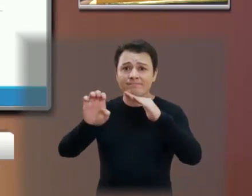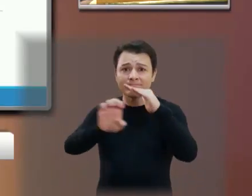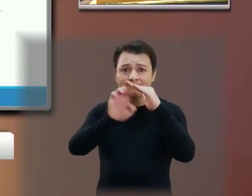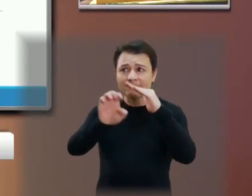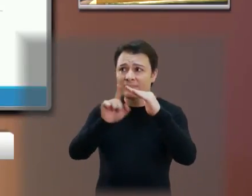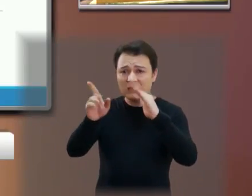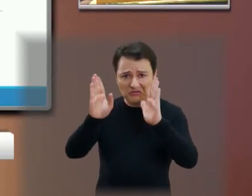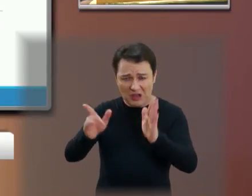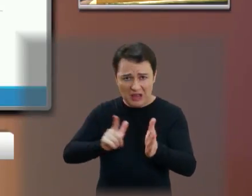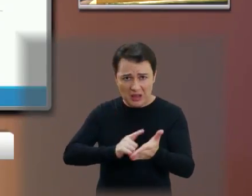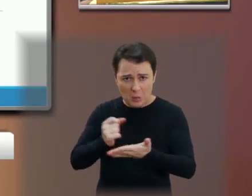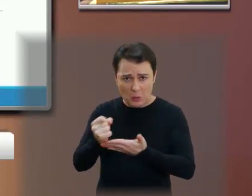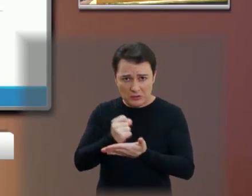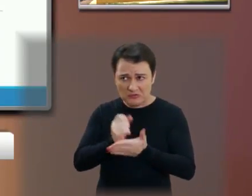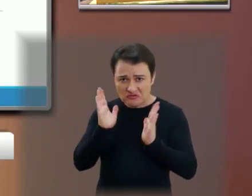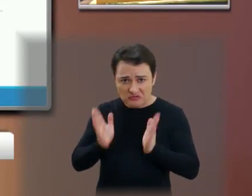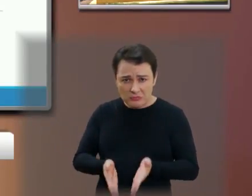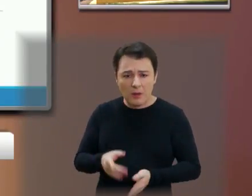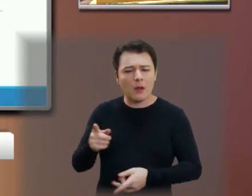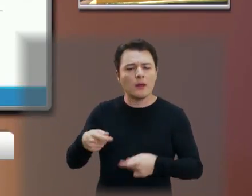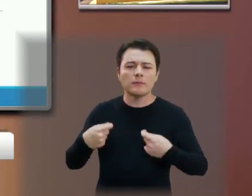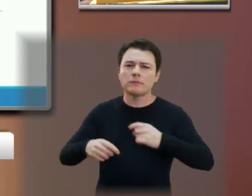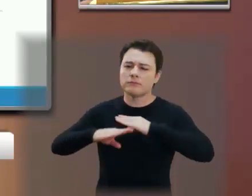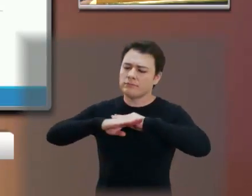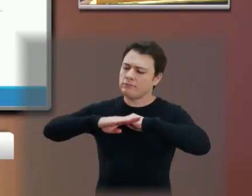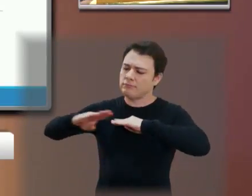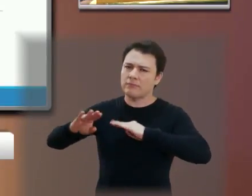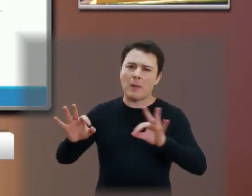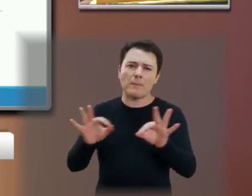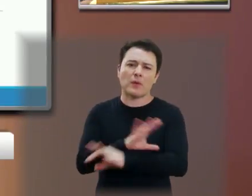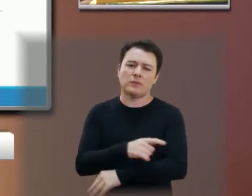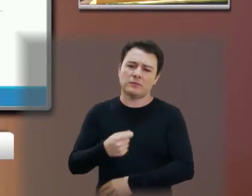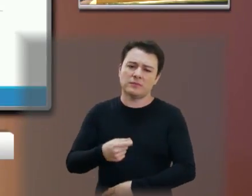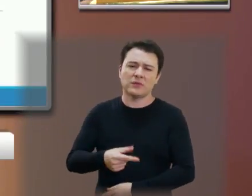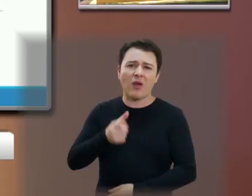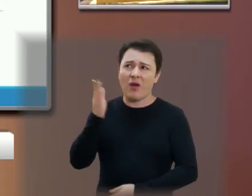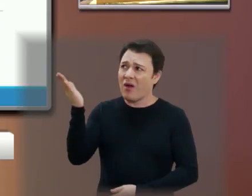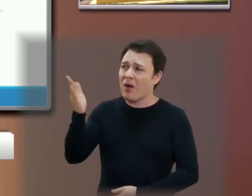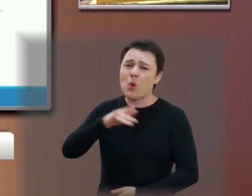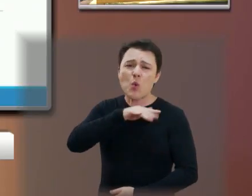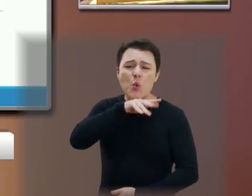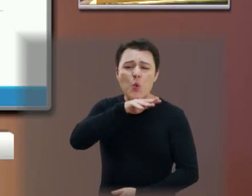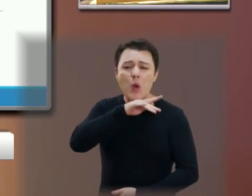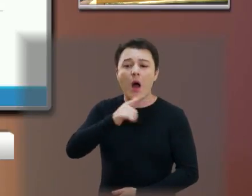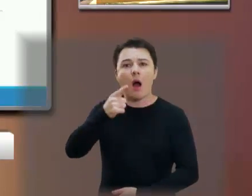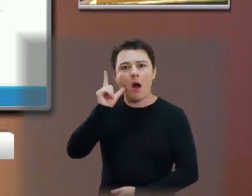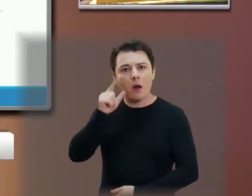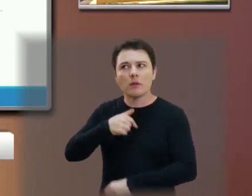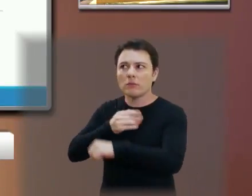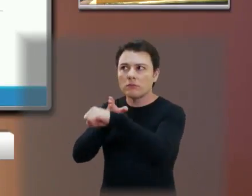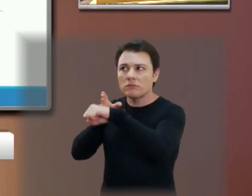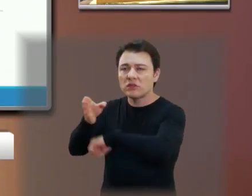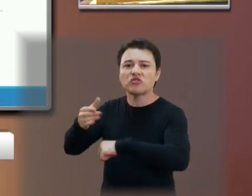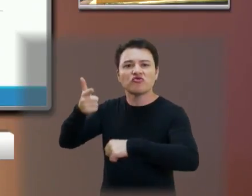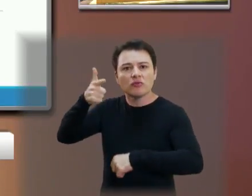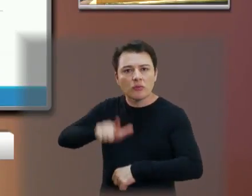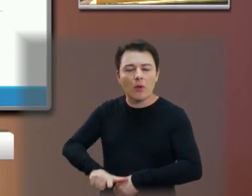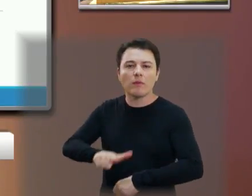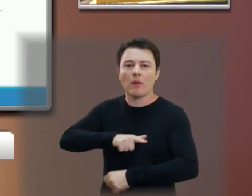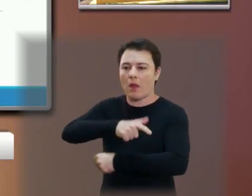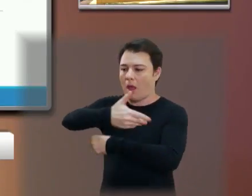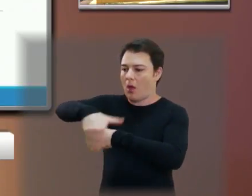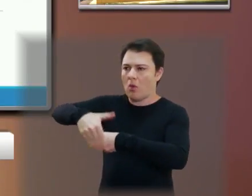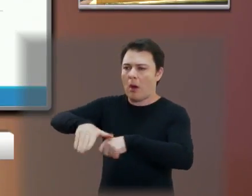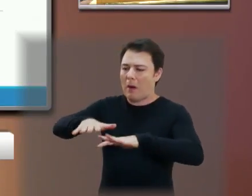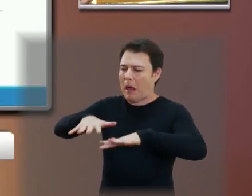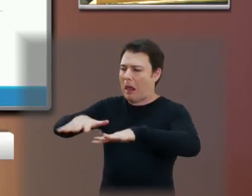já está contratada, para terminar esse serviço aí, porque está muito ruim, viu, gente? Ontem, eu ainda passei ontem lá. Você não vê mais,